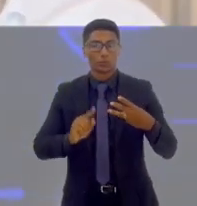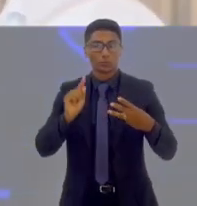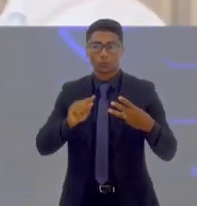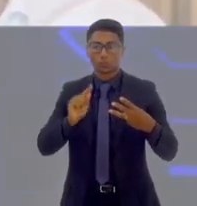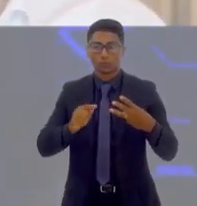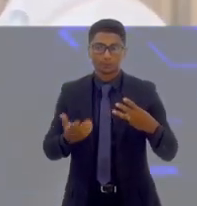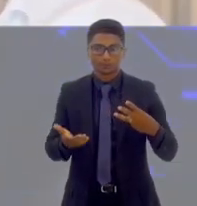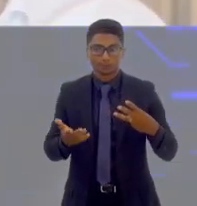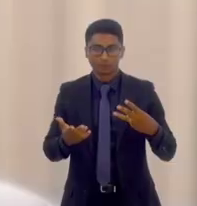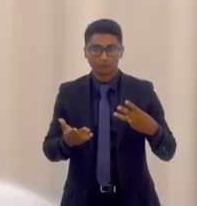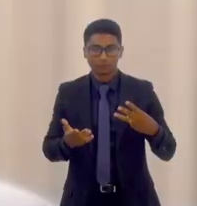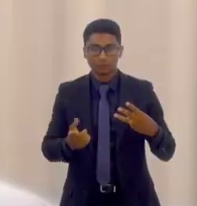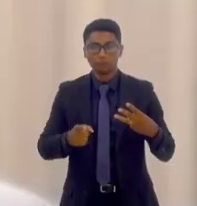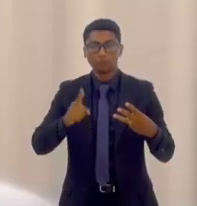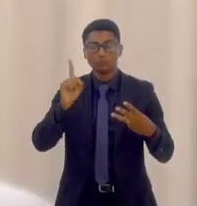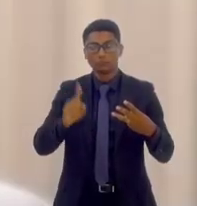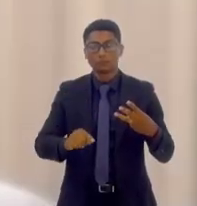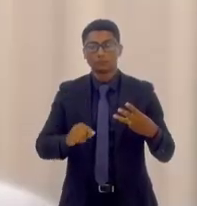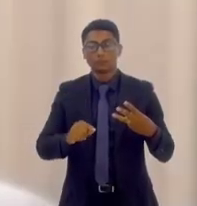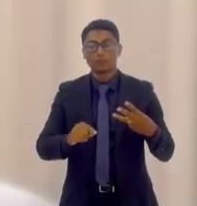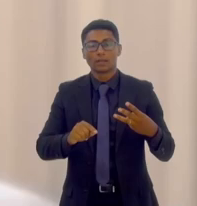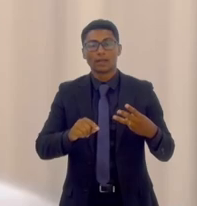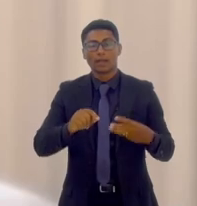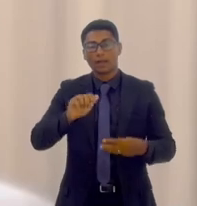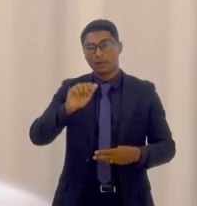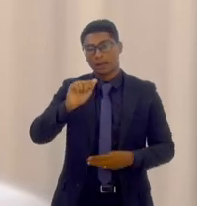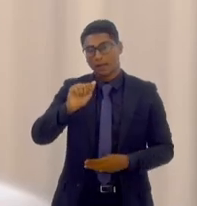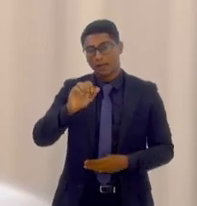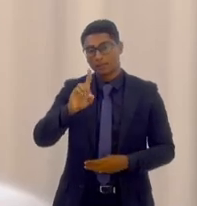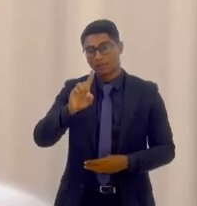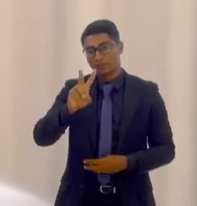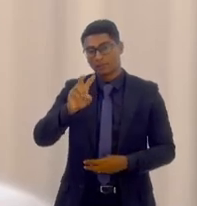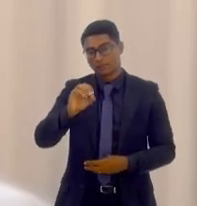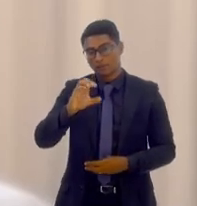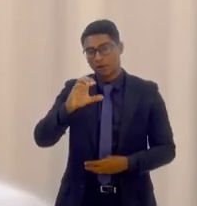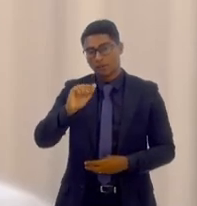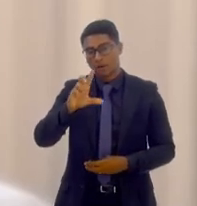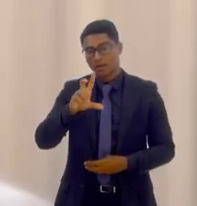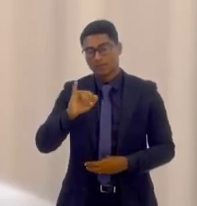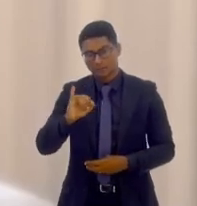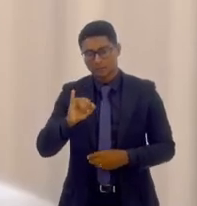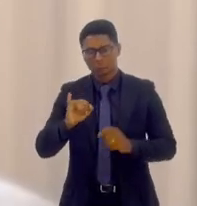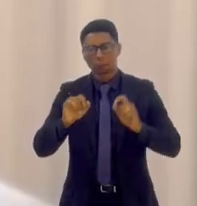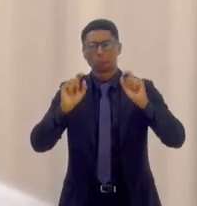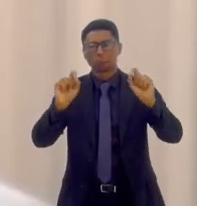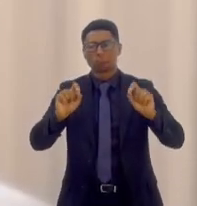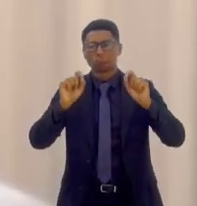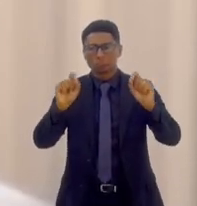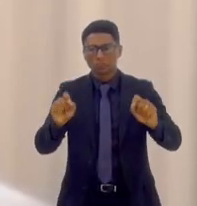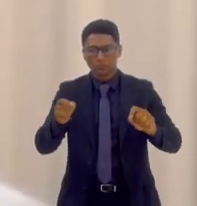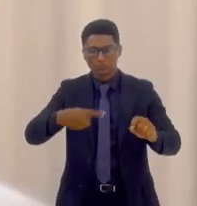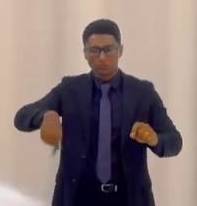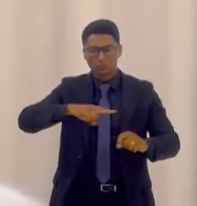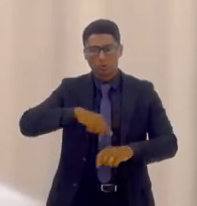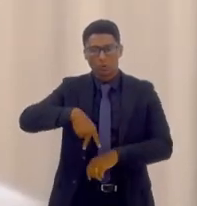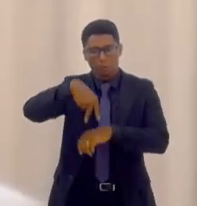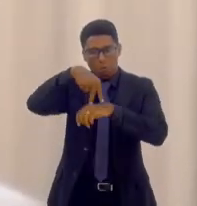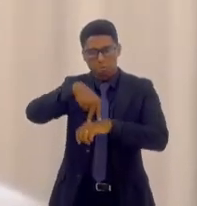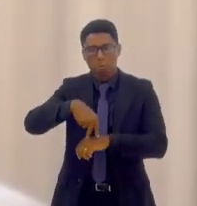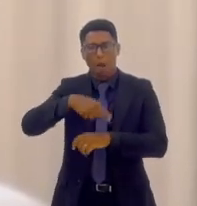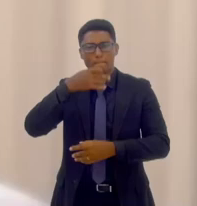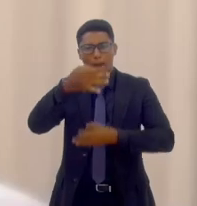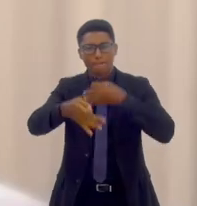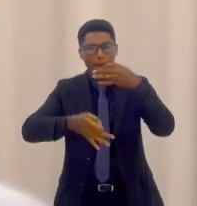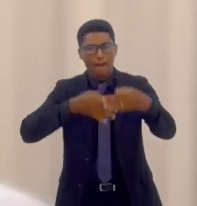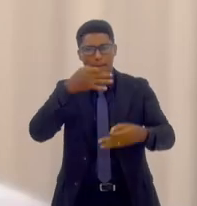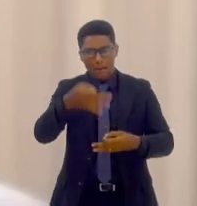participando do fórum, que é o que a gente chama de que é o pilar de advocacy, né? É o pilar em que a gente apresenta e sustenta as nossas